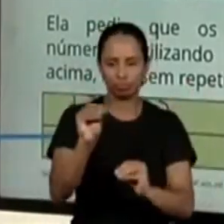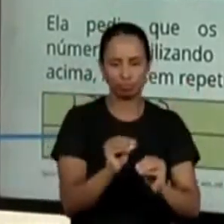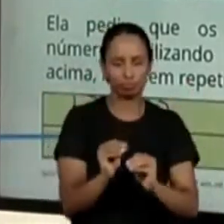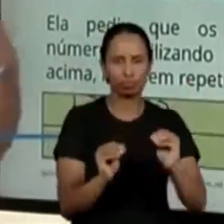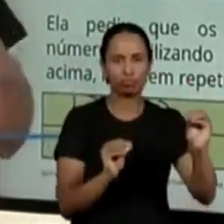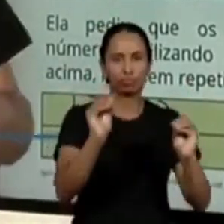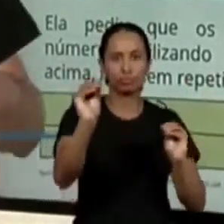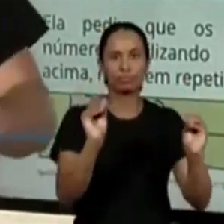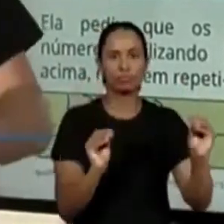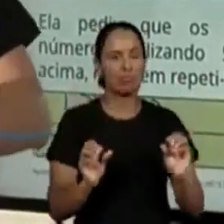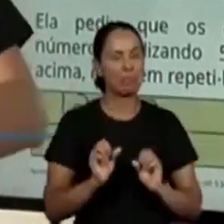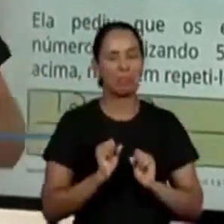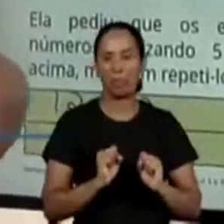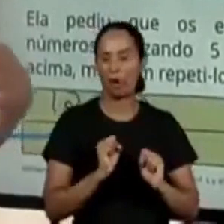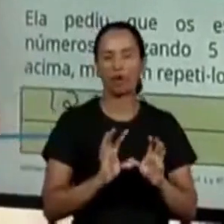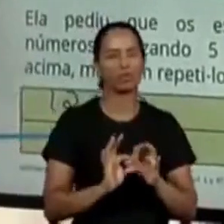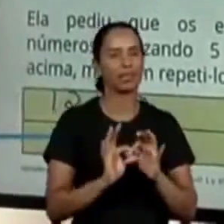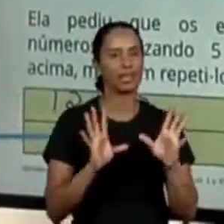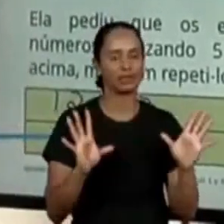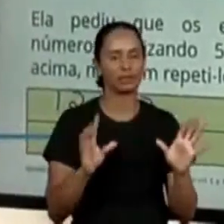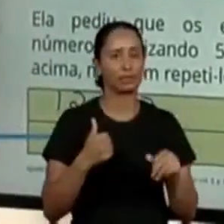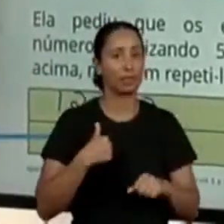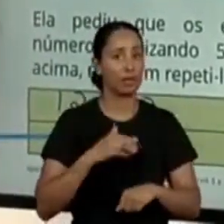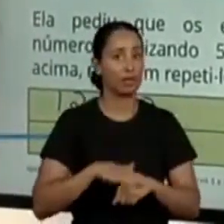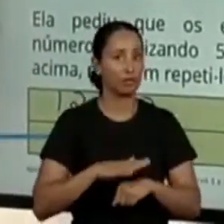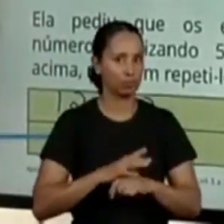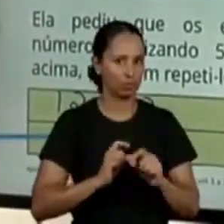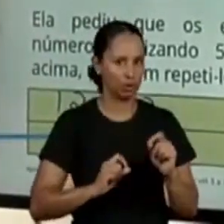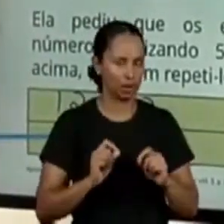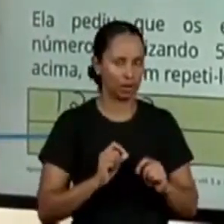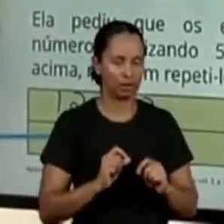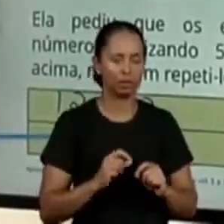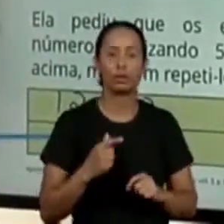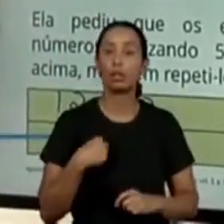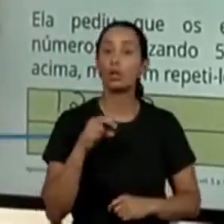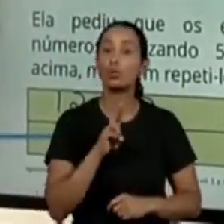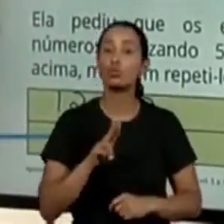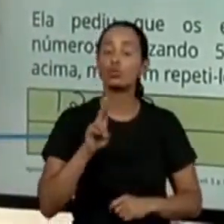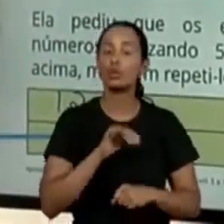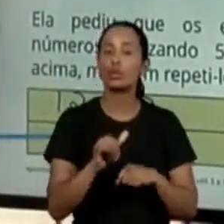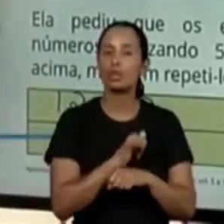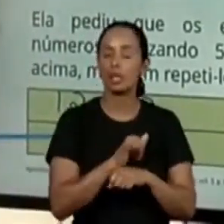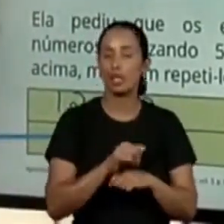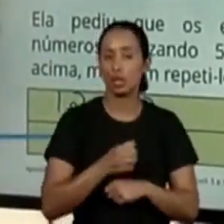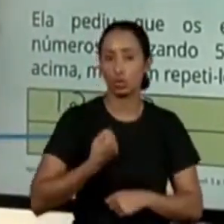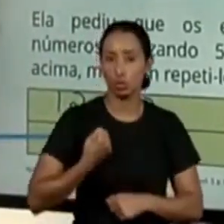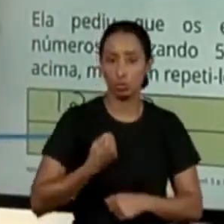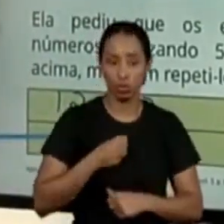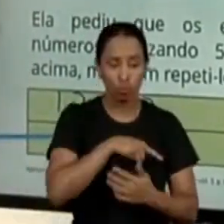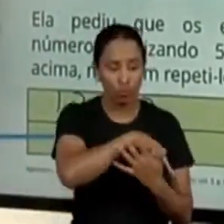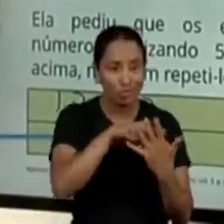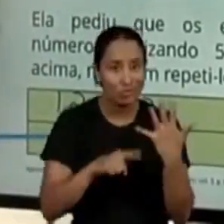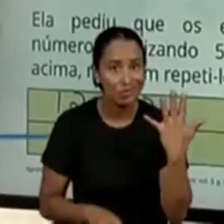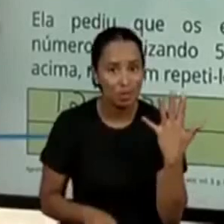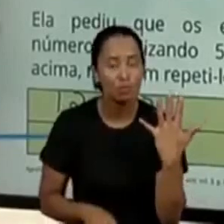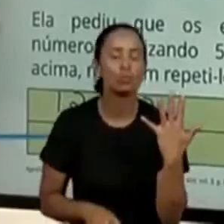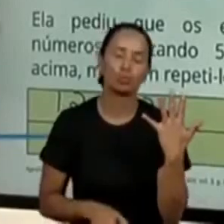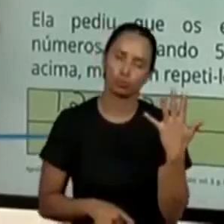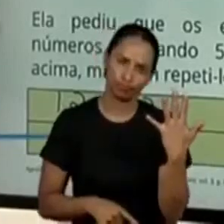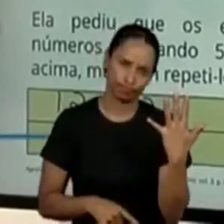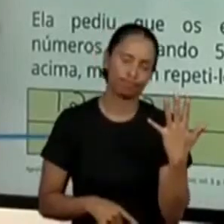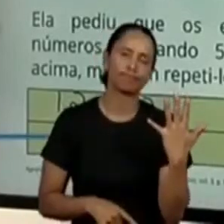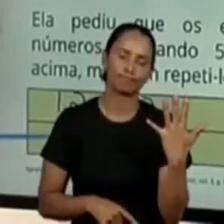eu fiz? Eu montei aí, basicamente com 5 algarismos, né? Basicamente uma dezena